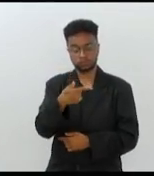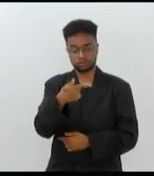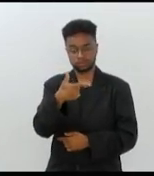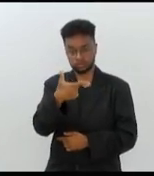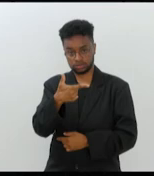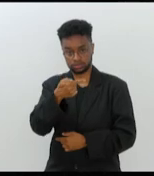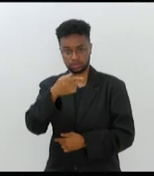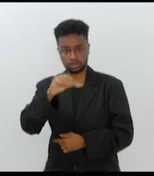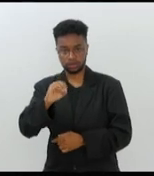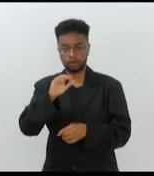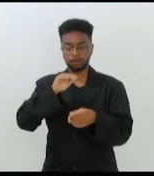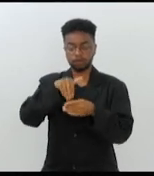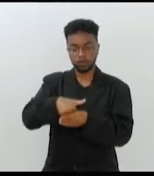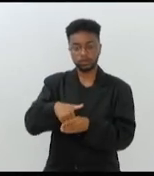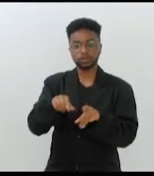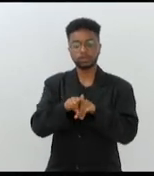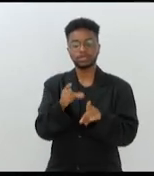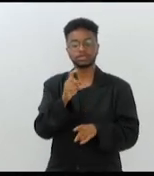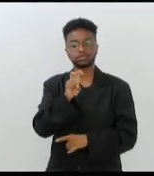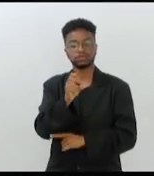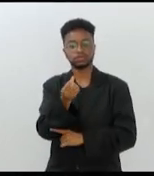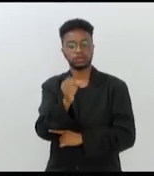sendo